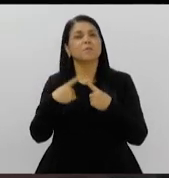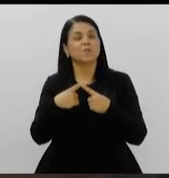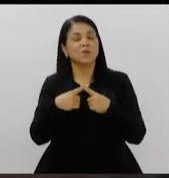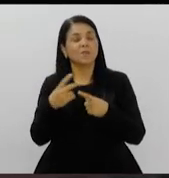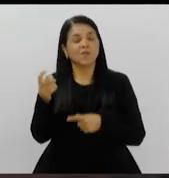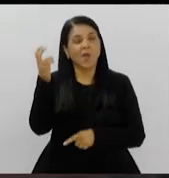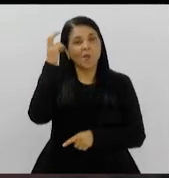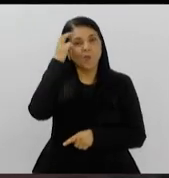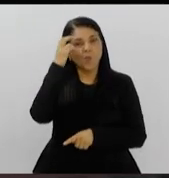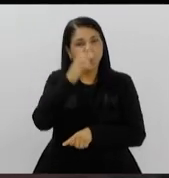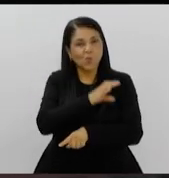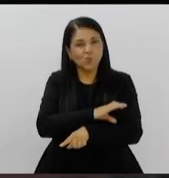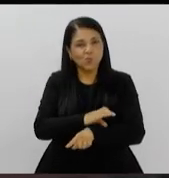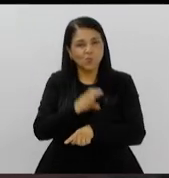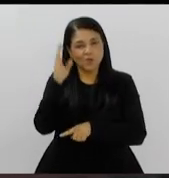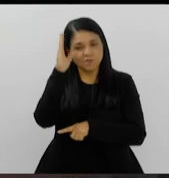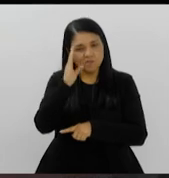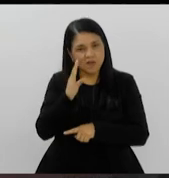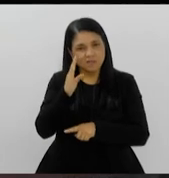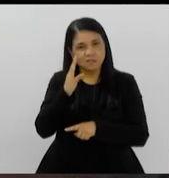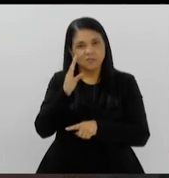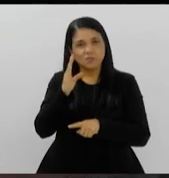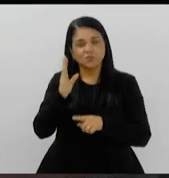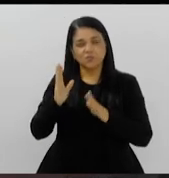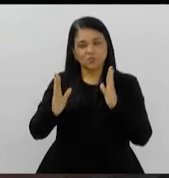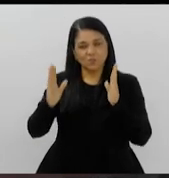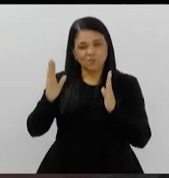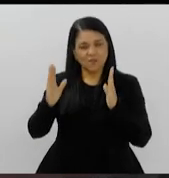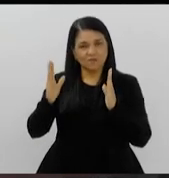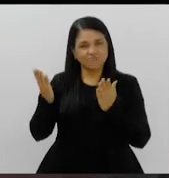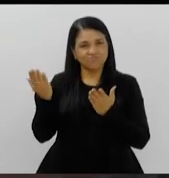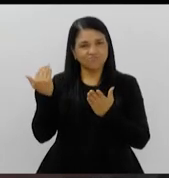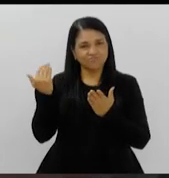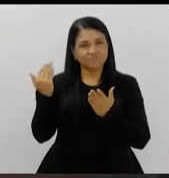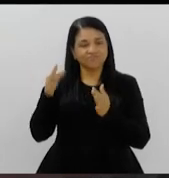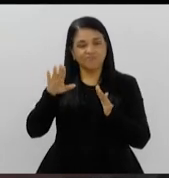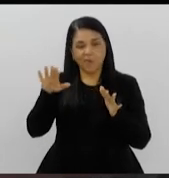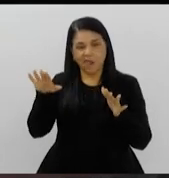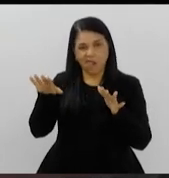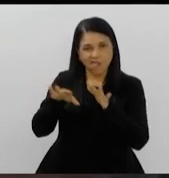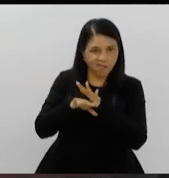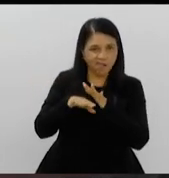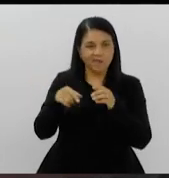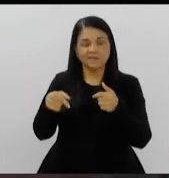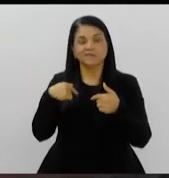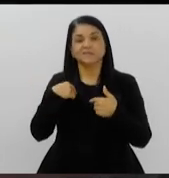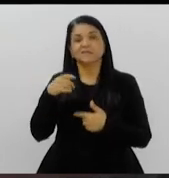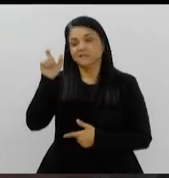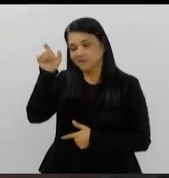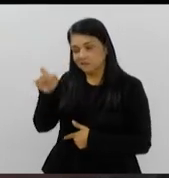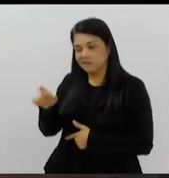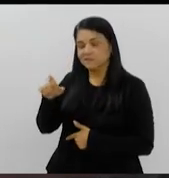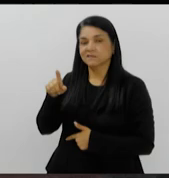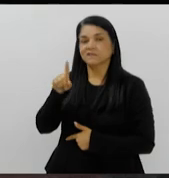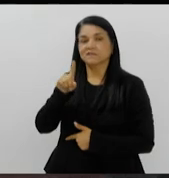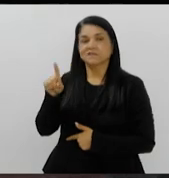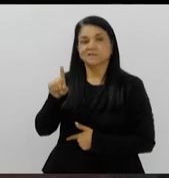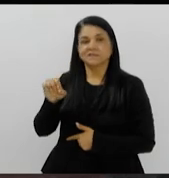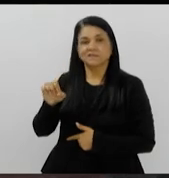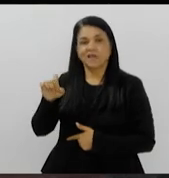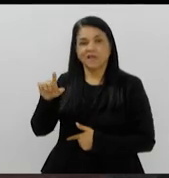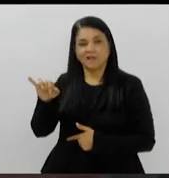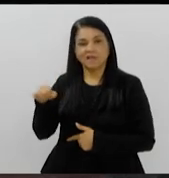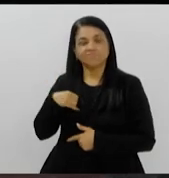cultura no nosso país foi muito atacada num período recente. E Zélia foi uma pessoa fundamental, organizando